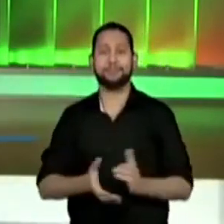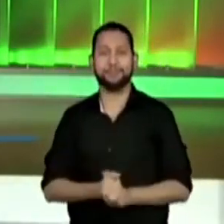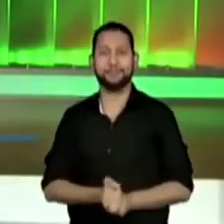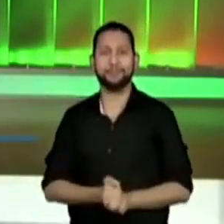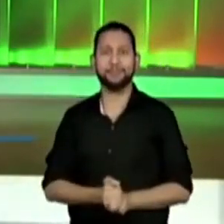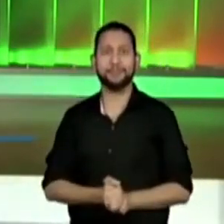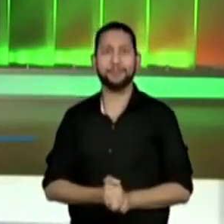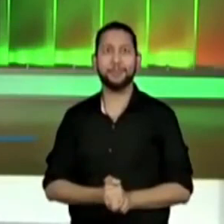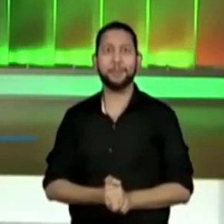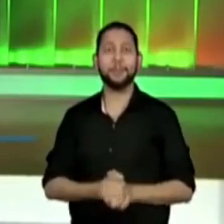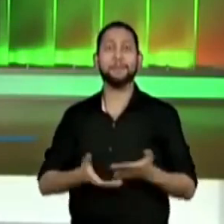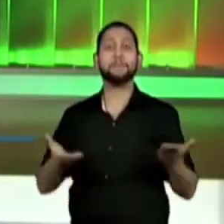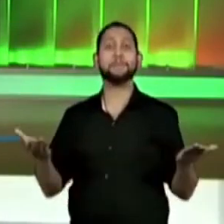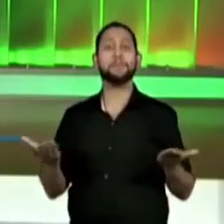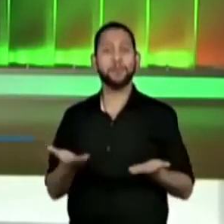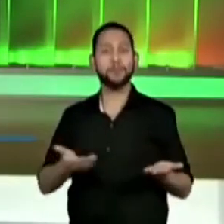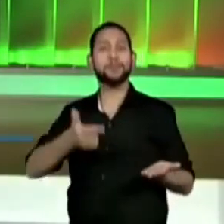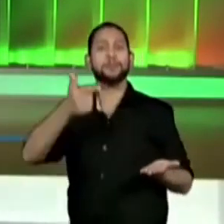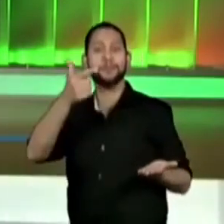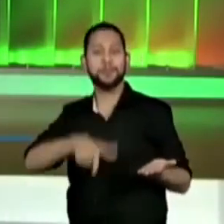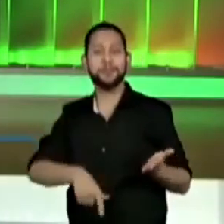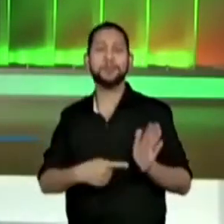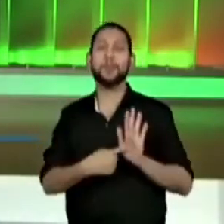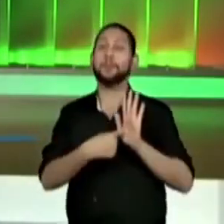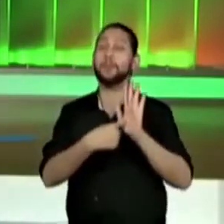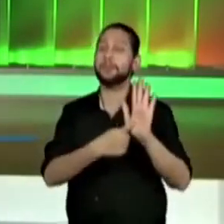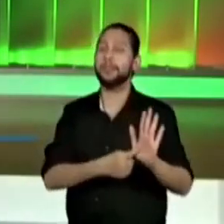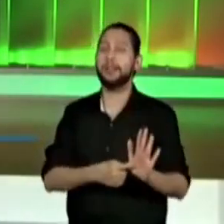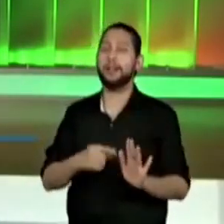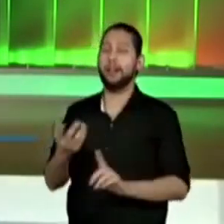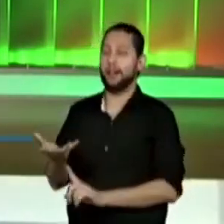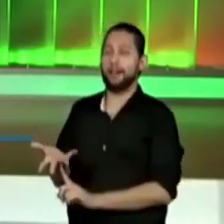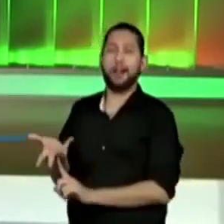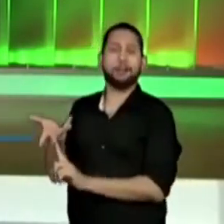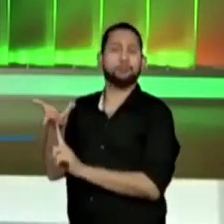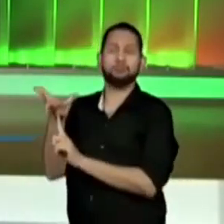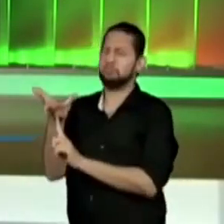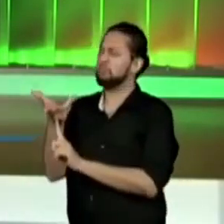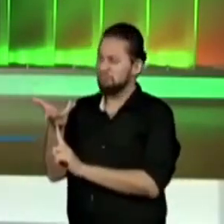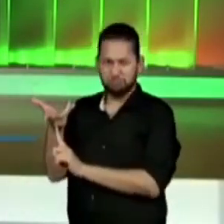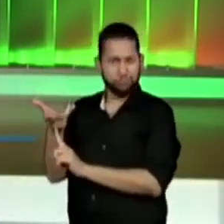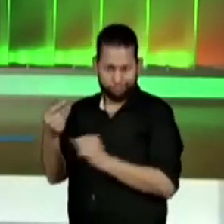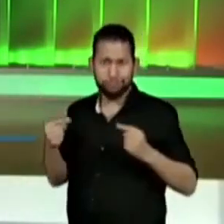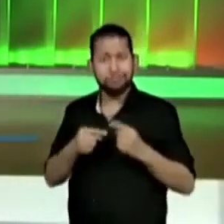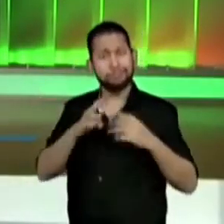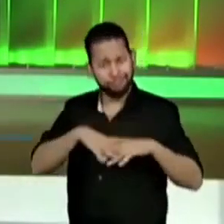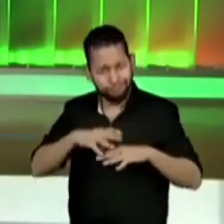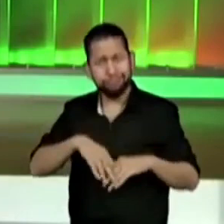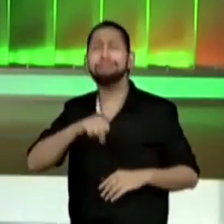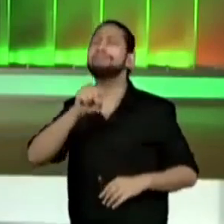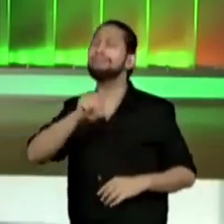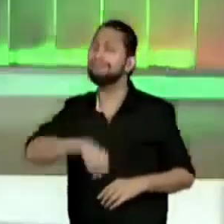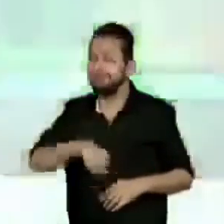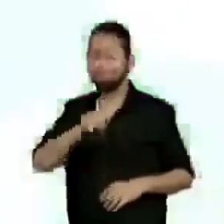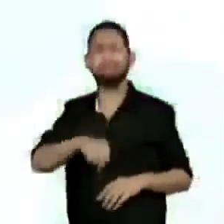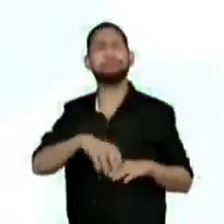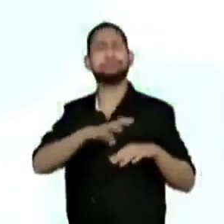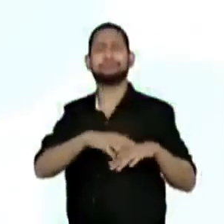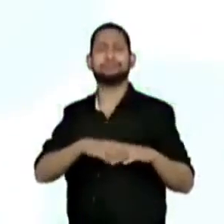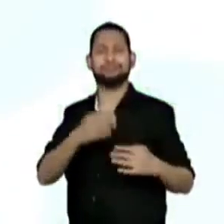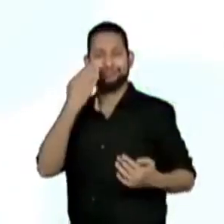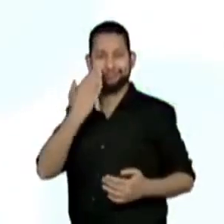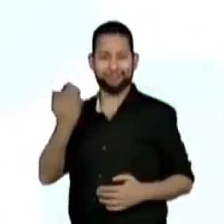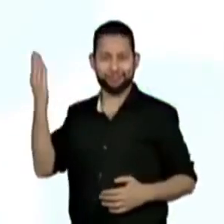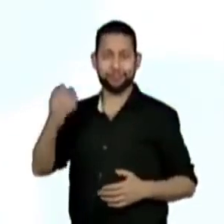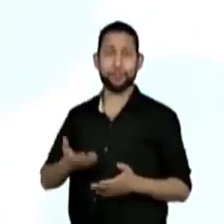começar e venho de novo fazendo aquele link entre a arte e a matemática que tem tudo a ver vamos ver